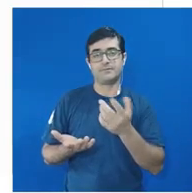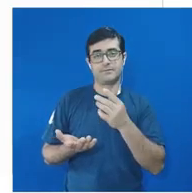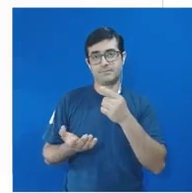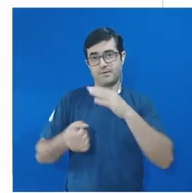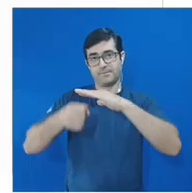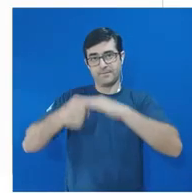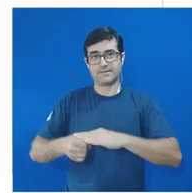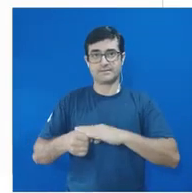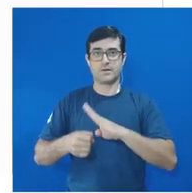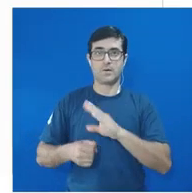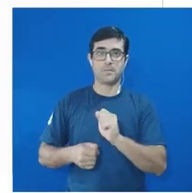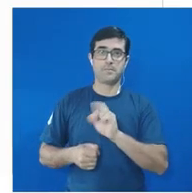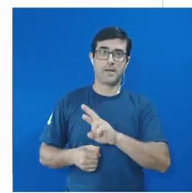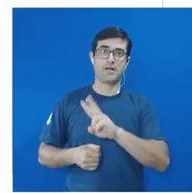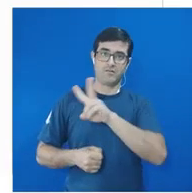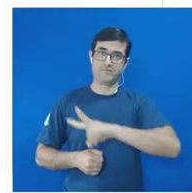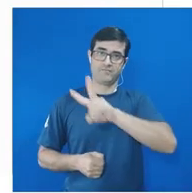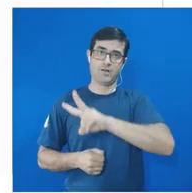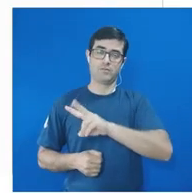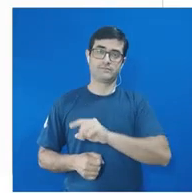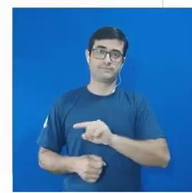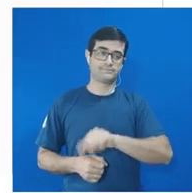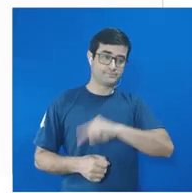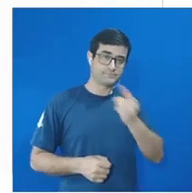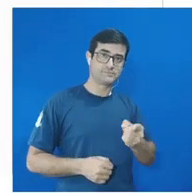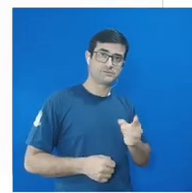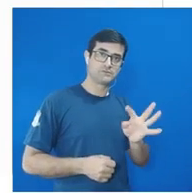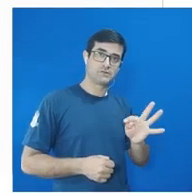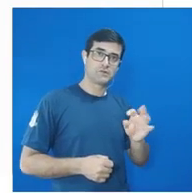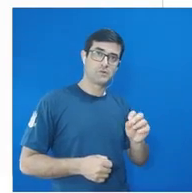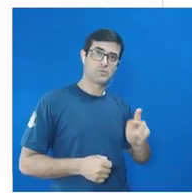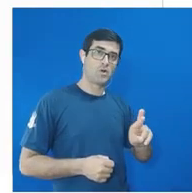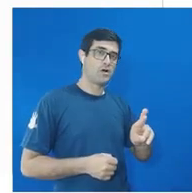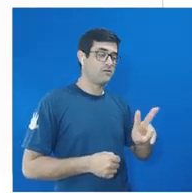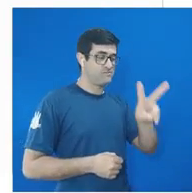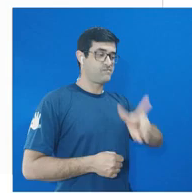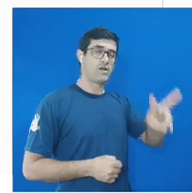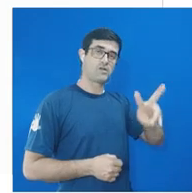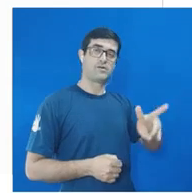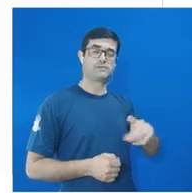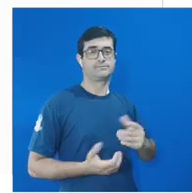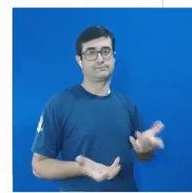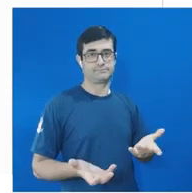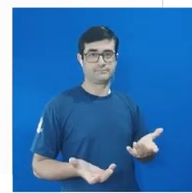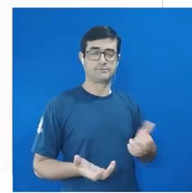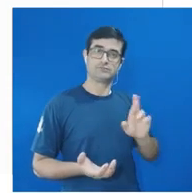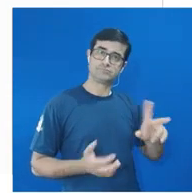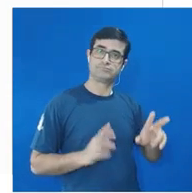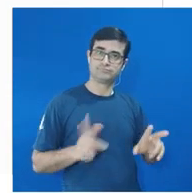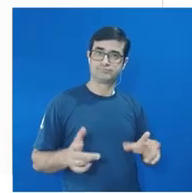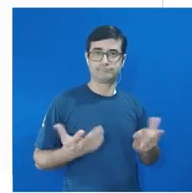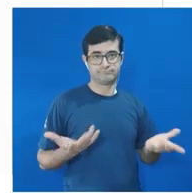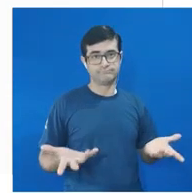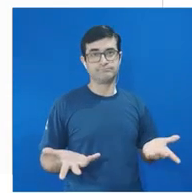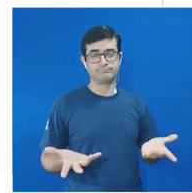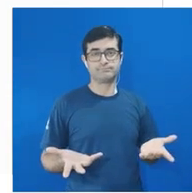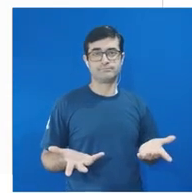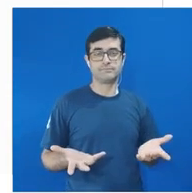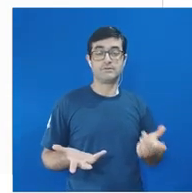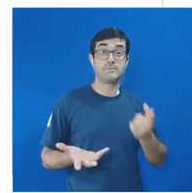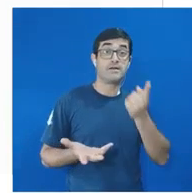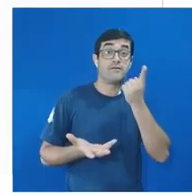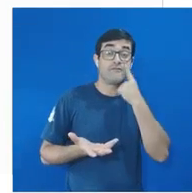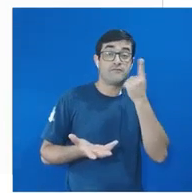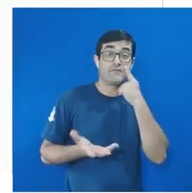exemplo, se a pressão estiver em bar, ele vai ter um valor. Se ele estiver em torr, vai ter outro valor.